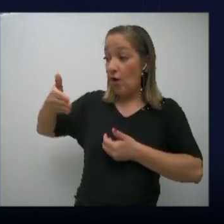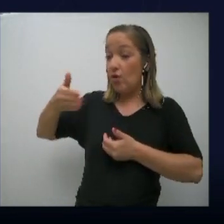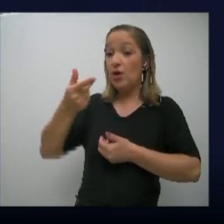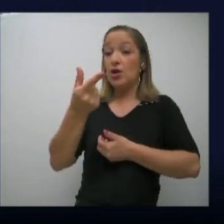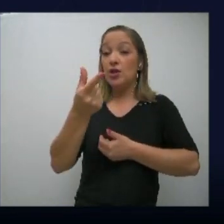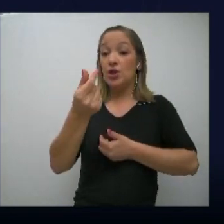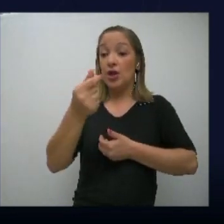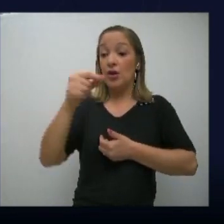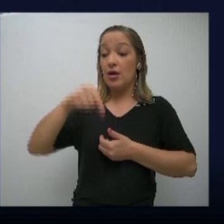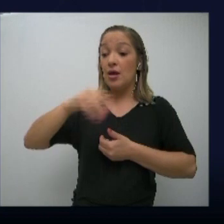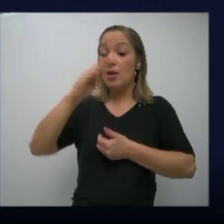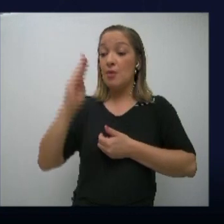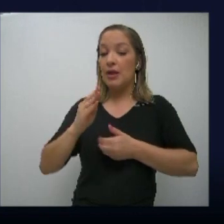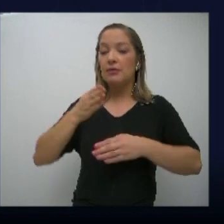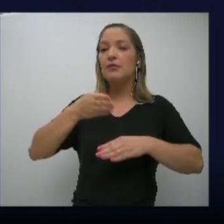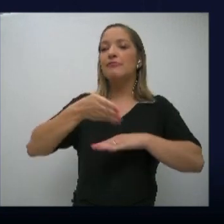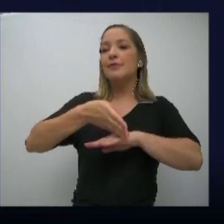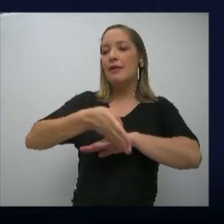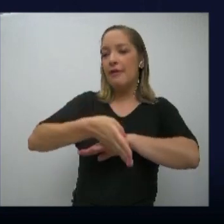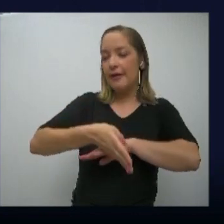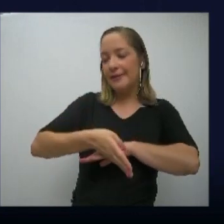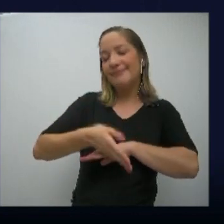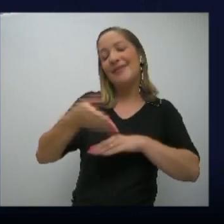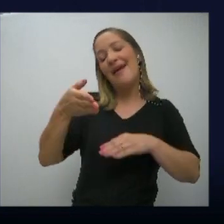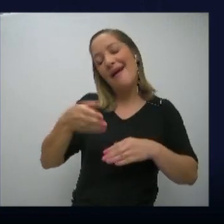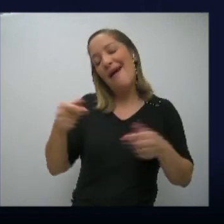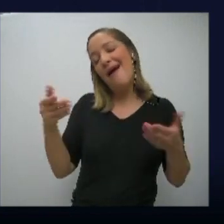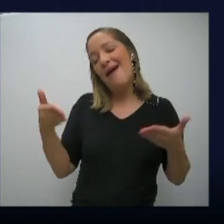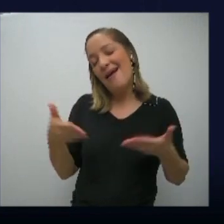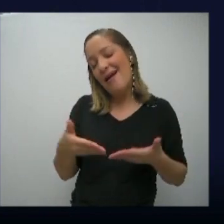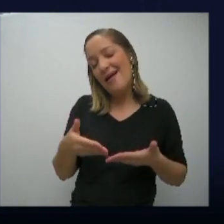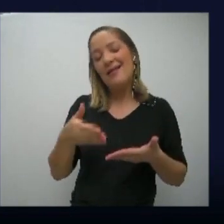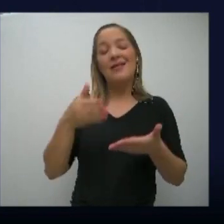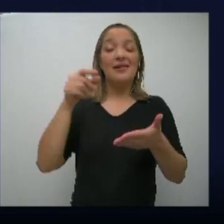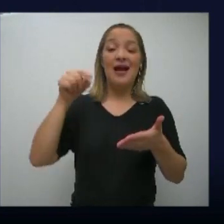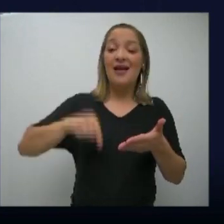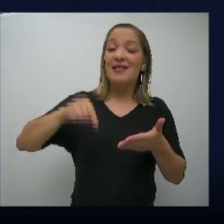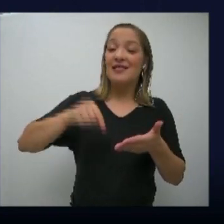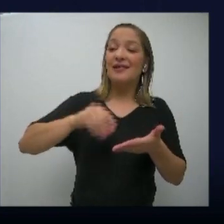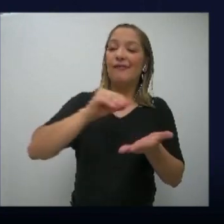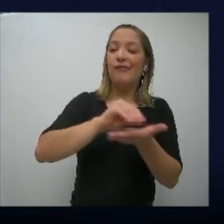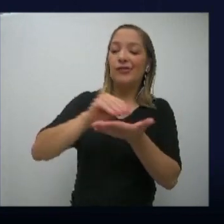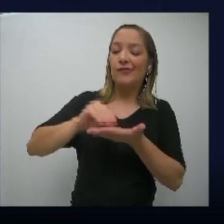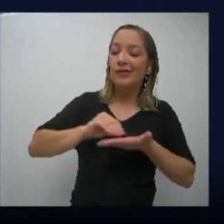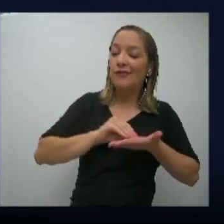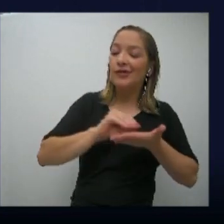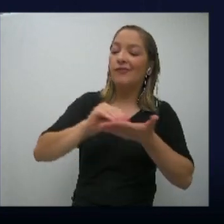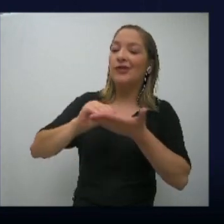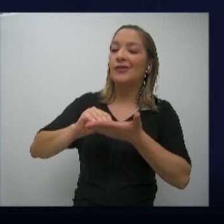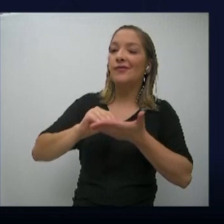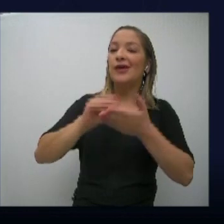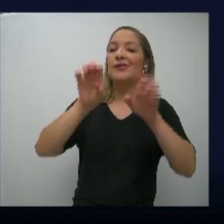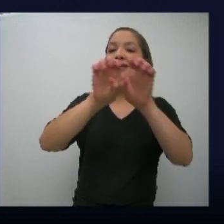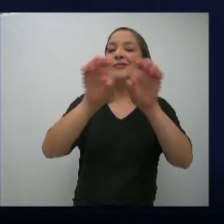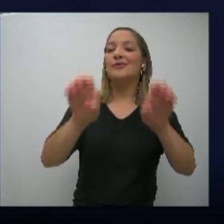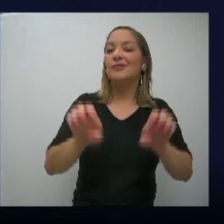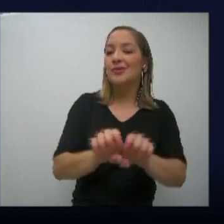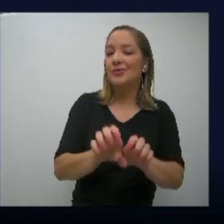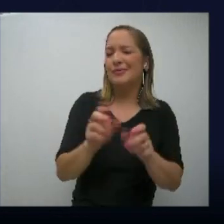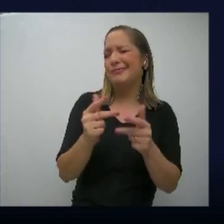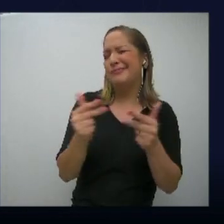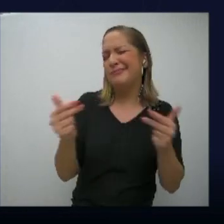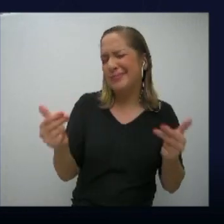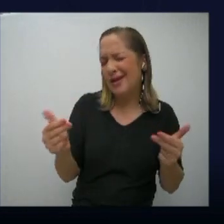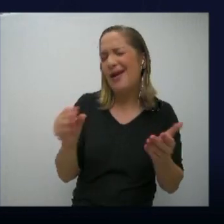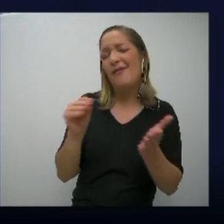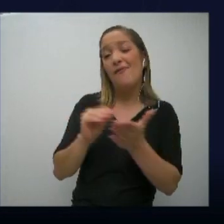contas aqui no Brasil ainda falta tudo né falta de infraestrutura a e outras muitas coisas mais então